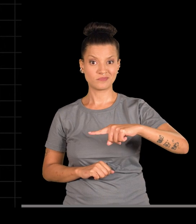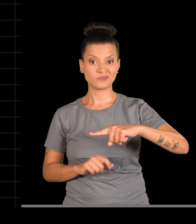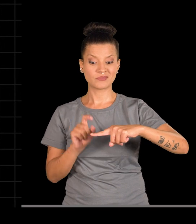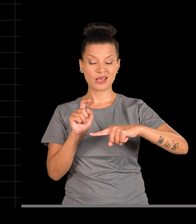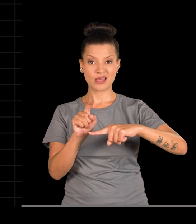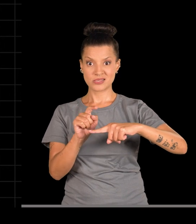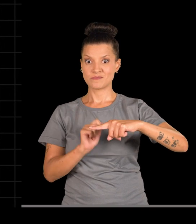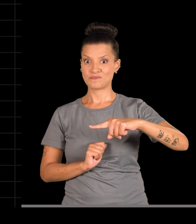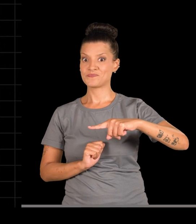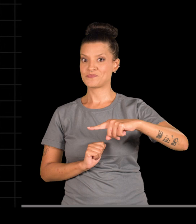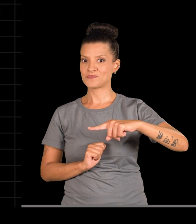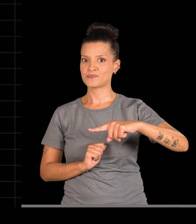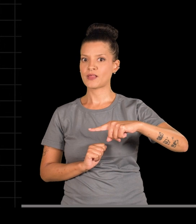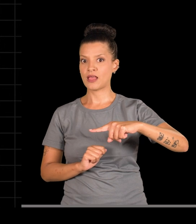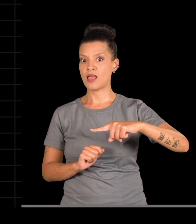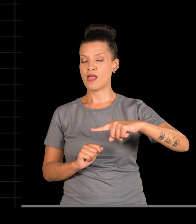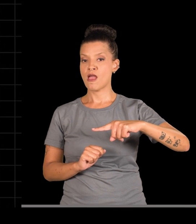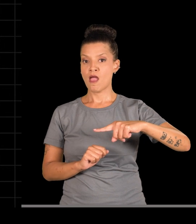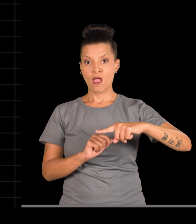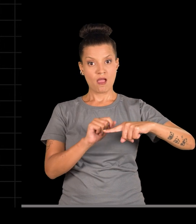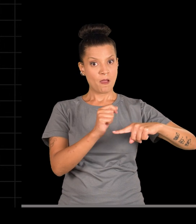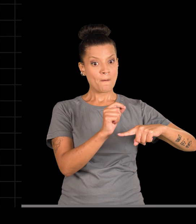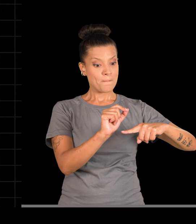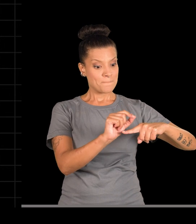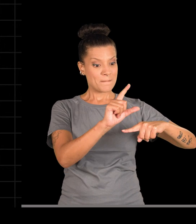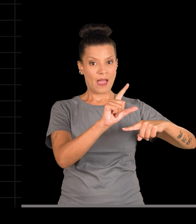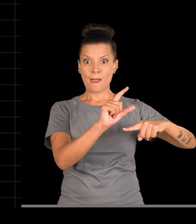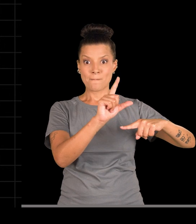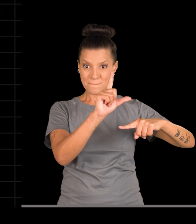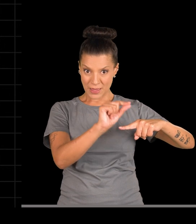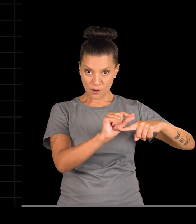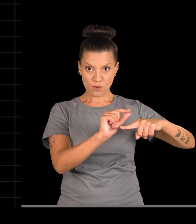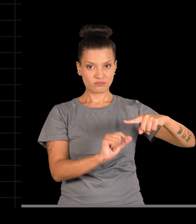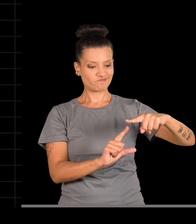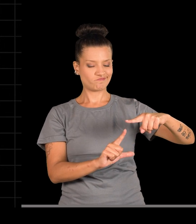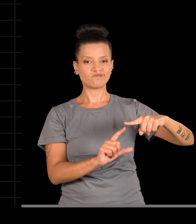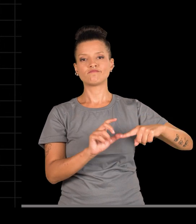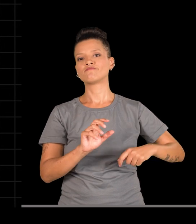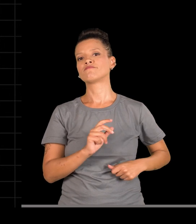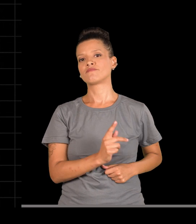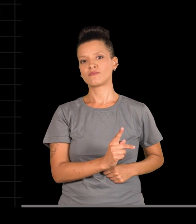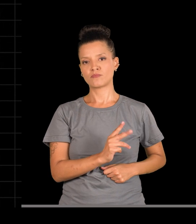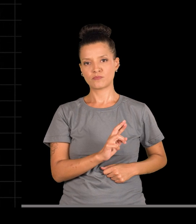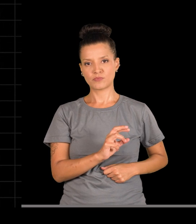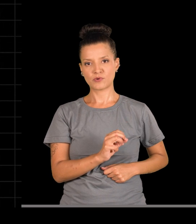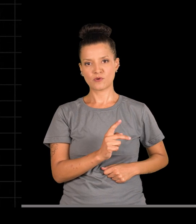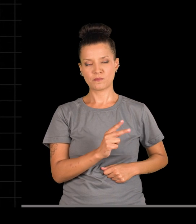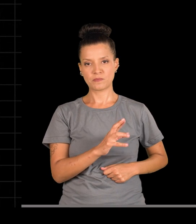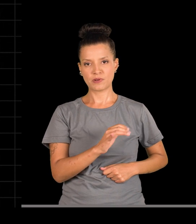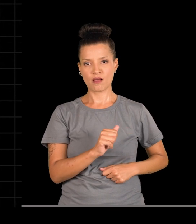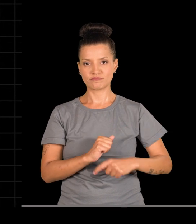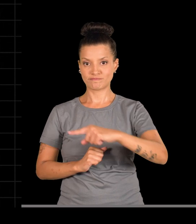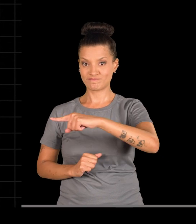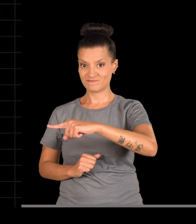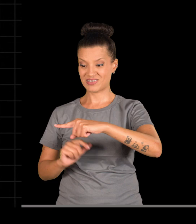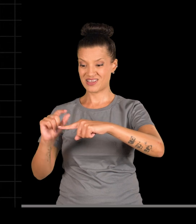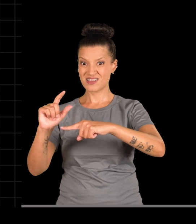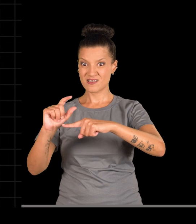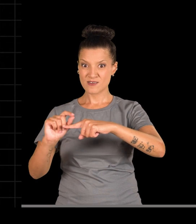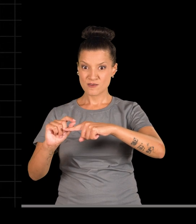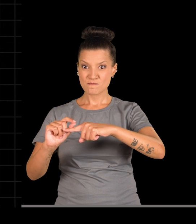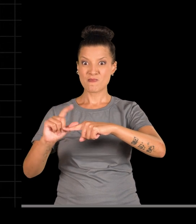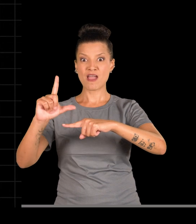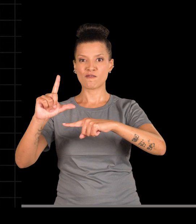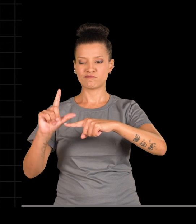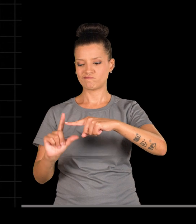menor que o denominador, que no caso 1 é uma fração própria, e quando o numerador ele é maior que o denominador, como nesse caso aqui o 5 é maior que o 4, é